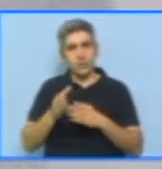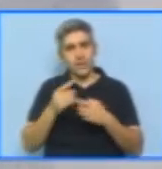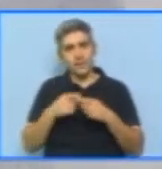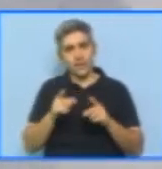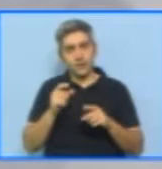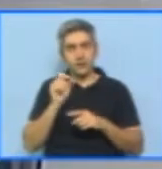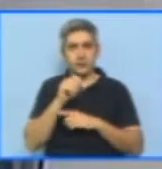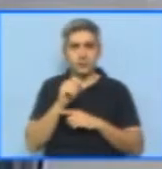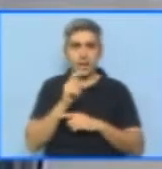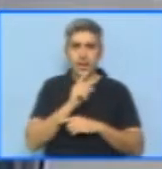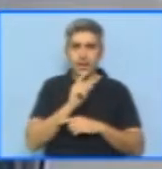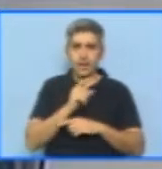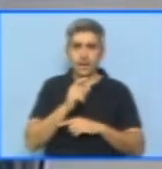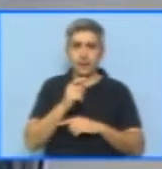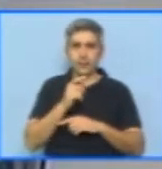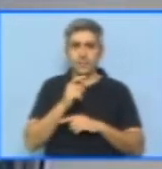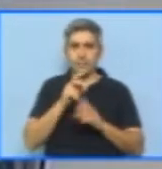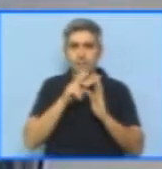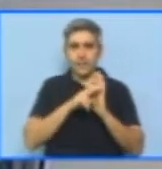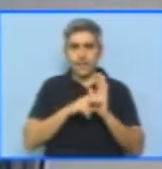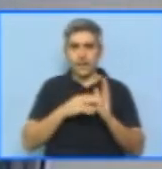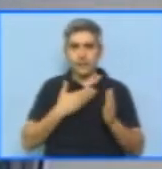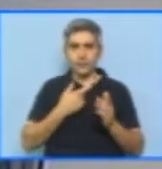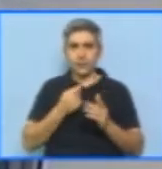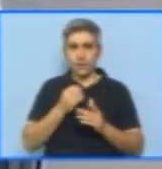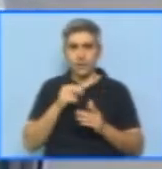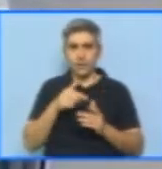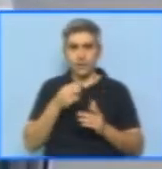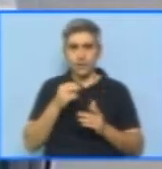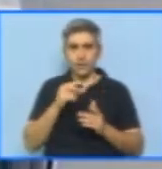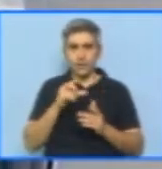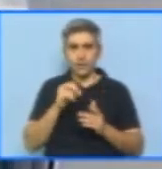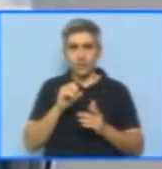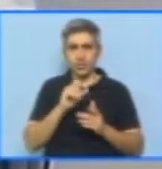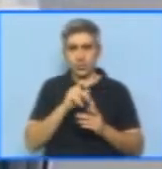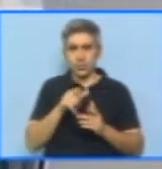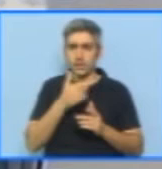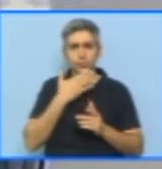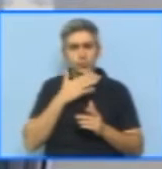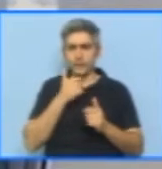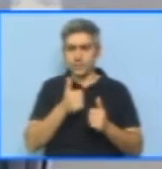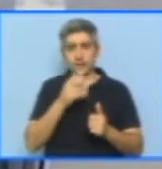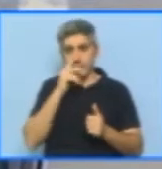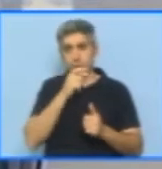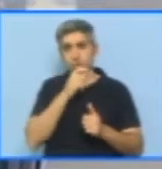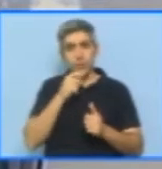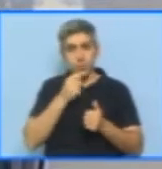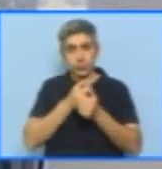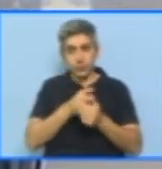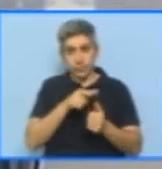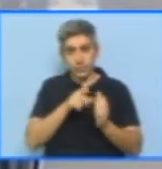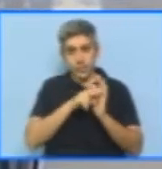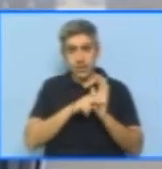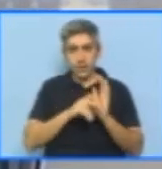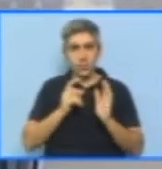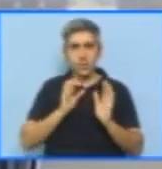também? E creio que sobretudo é preciso acentuar essas regras da deontologia. Elas chegam. Se o jornalista for cumprir as suas regras deontológicas, não precisa